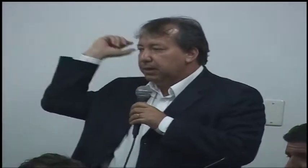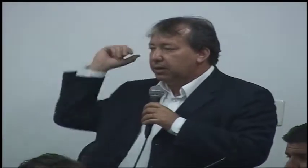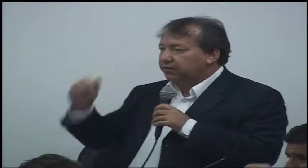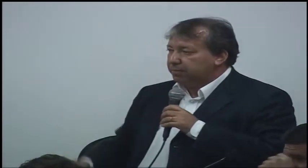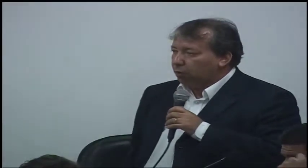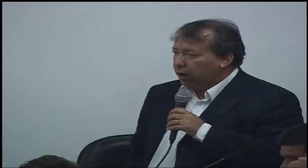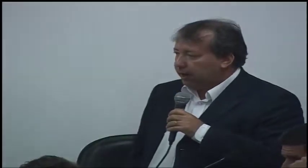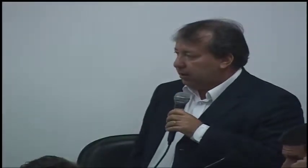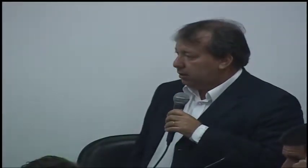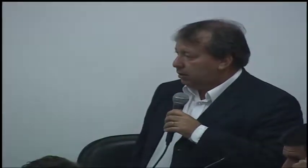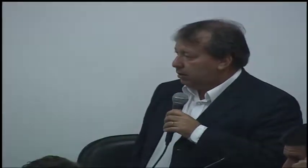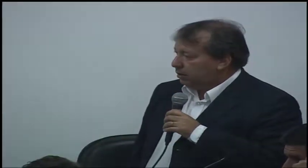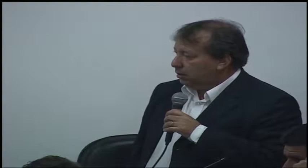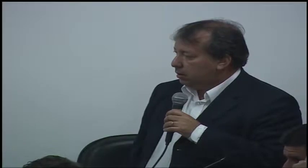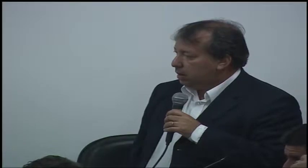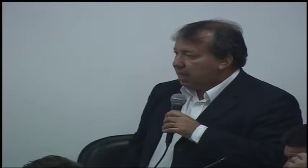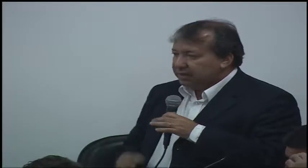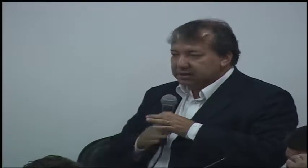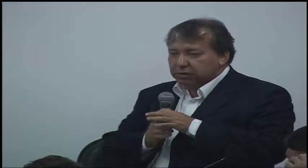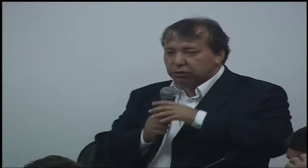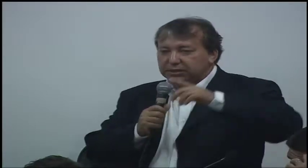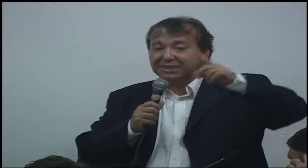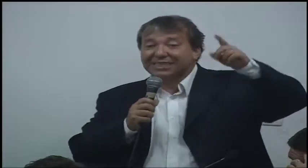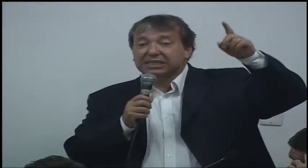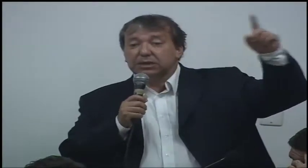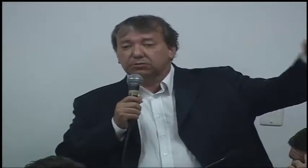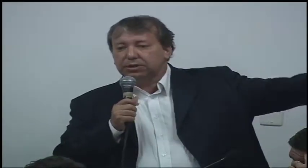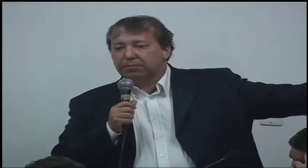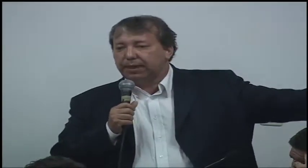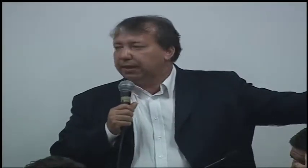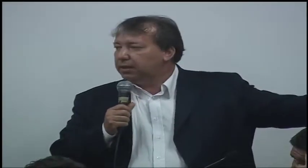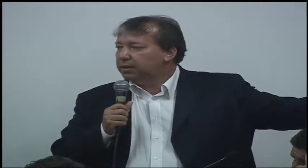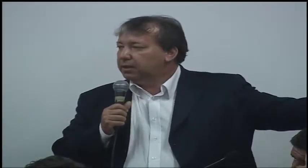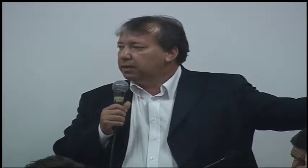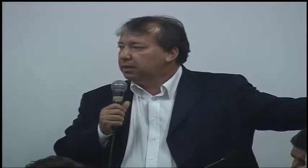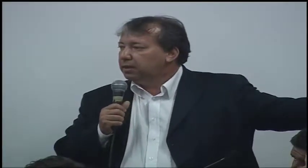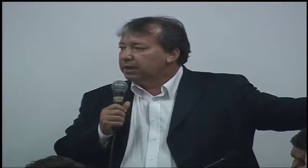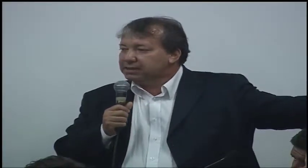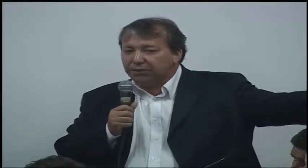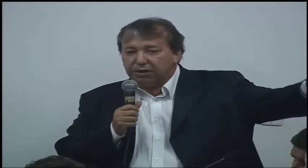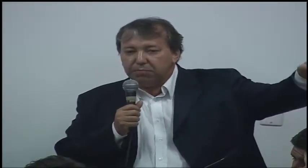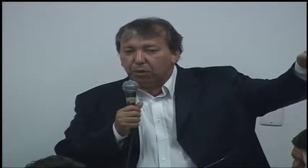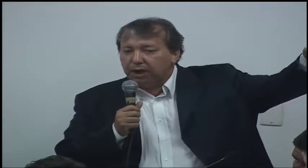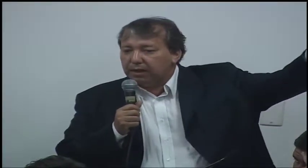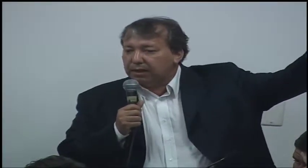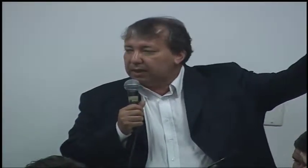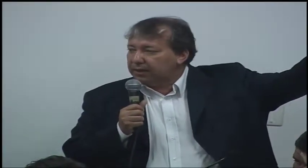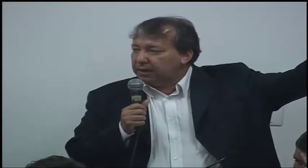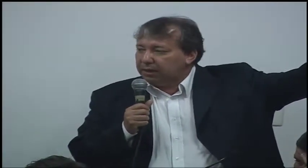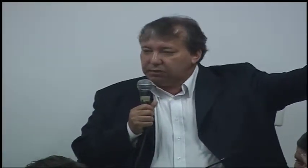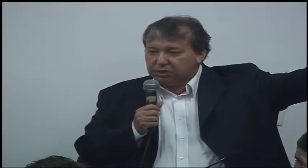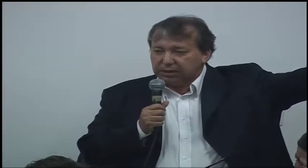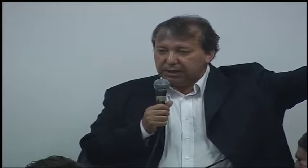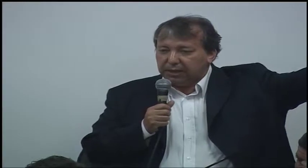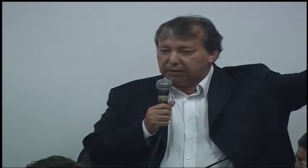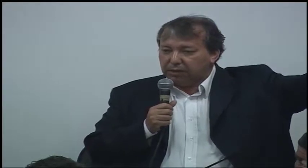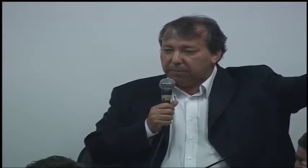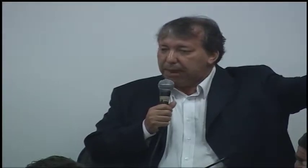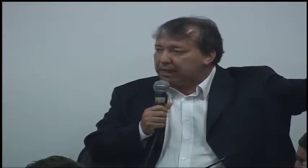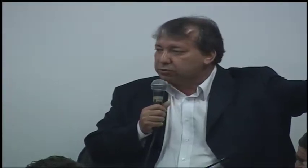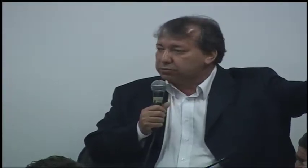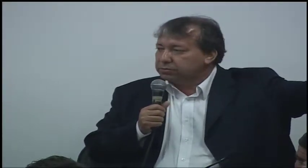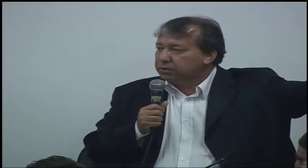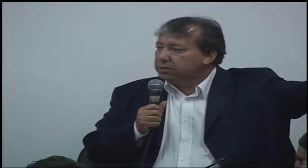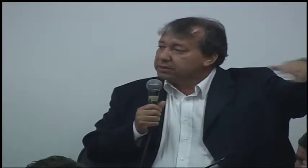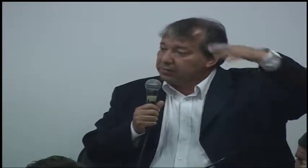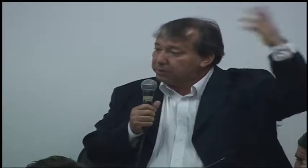Piracicaba queria levar embora. Diretoria de Ensino de Limeira. Eu estava indo embora, lá na antiga Cunha